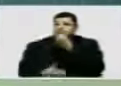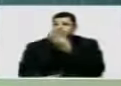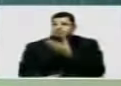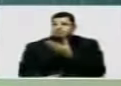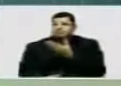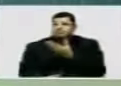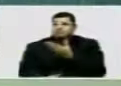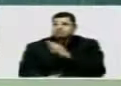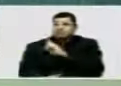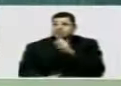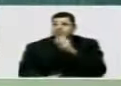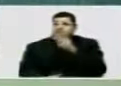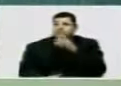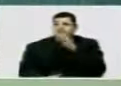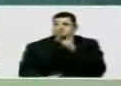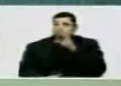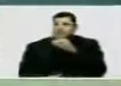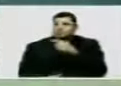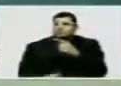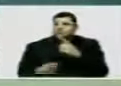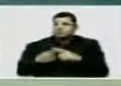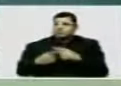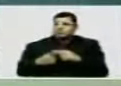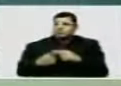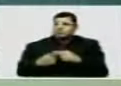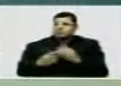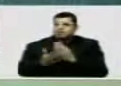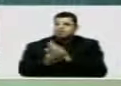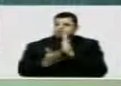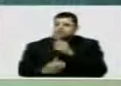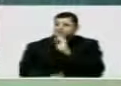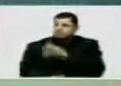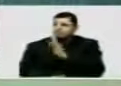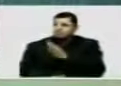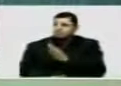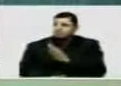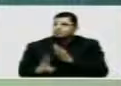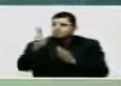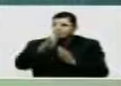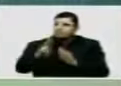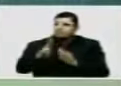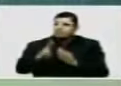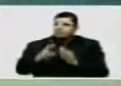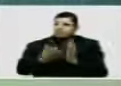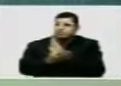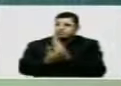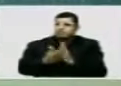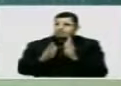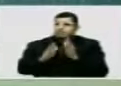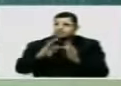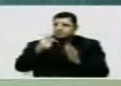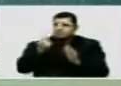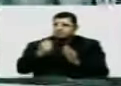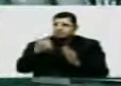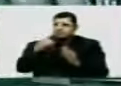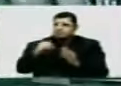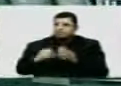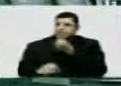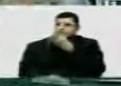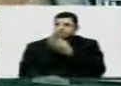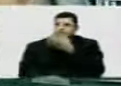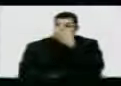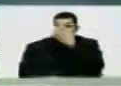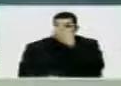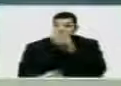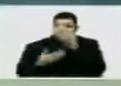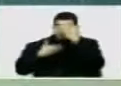então... Não, eu estou só pedindo só porque vai ficar contando ali e ainda faltam 5. Vossa Excelência usará o tempo do partido, totalizando 10 minutos.